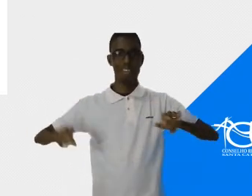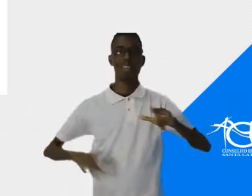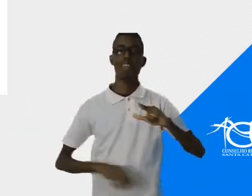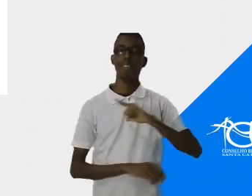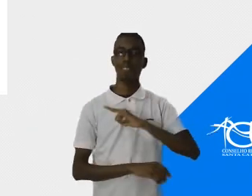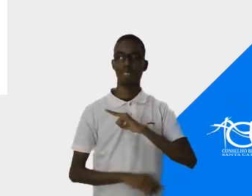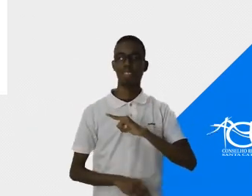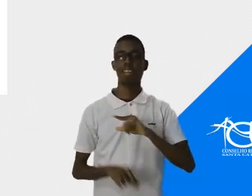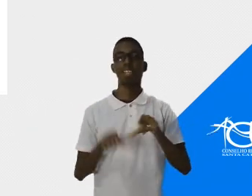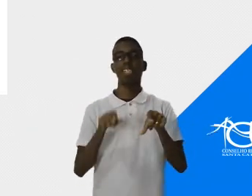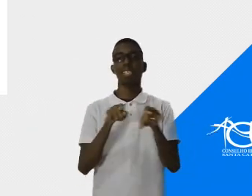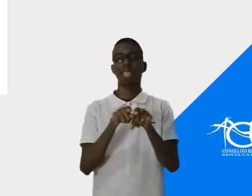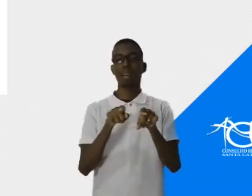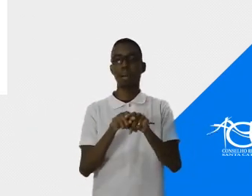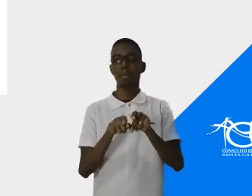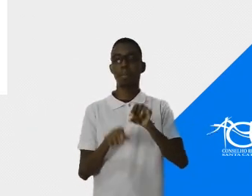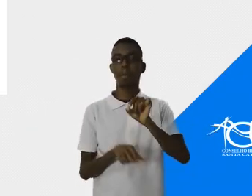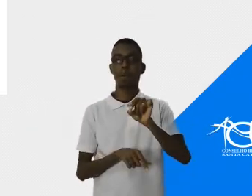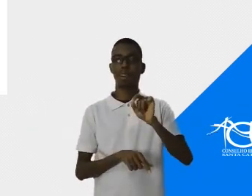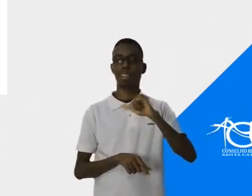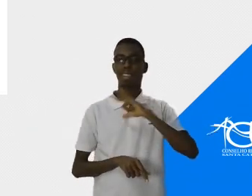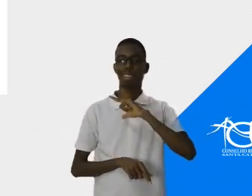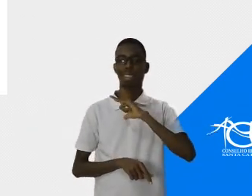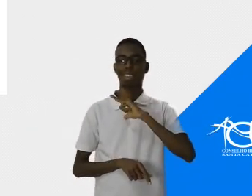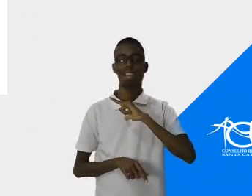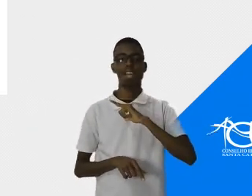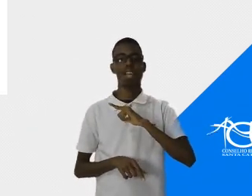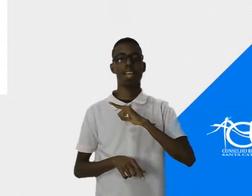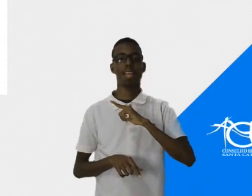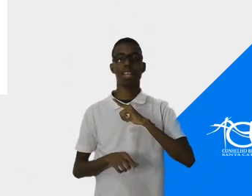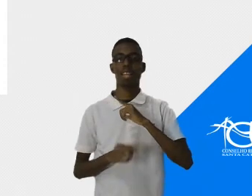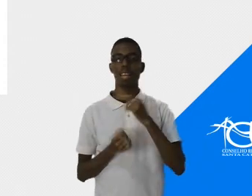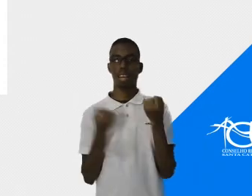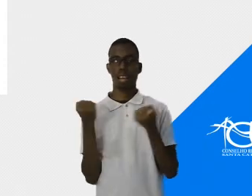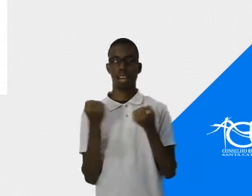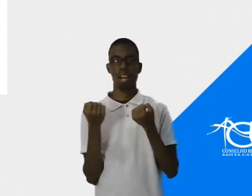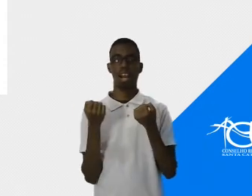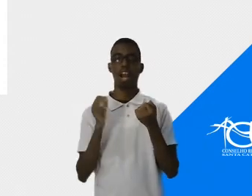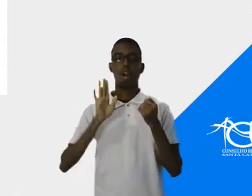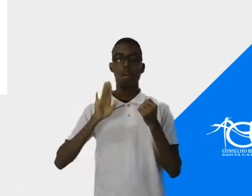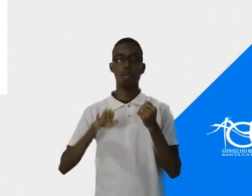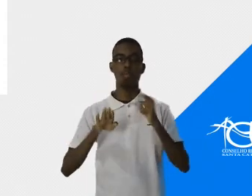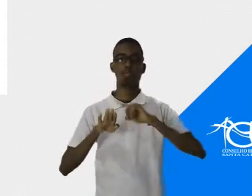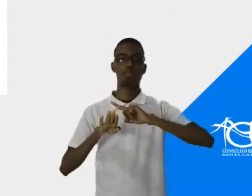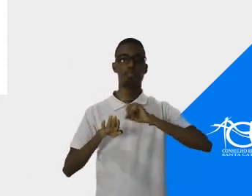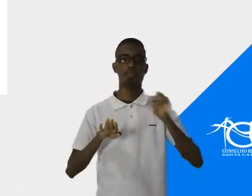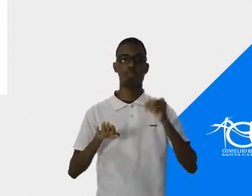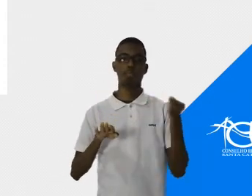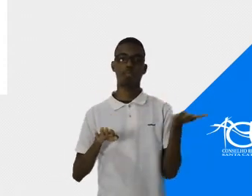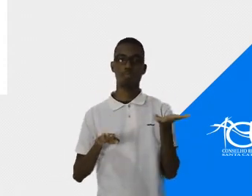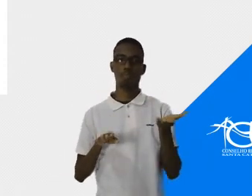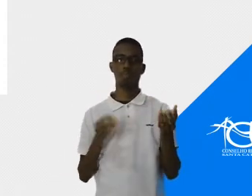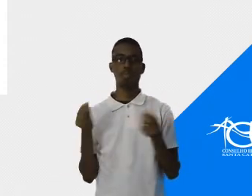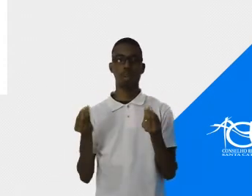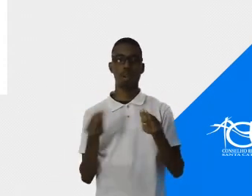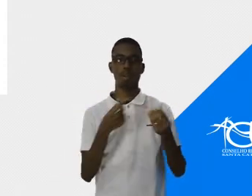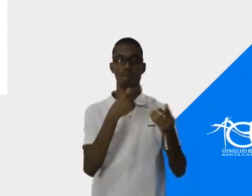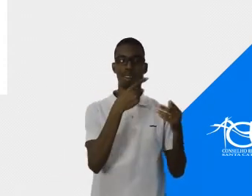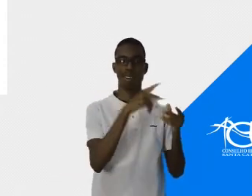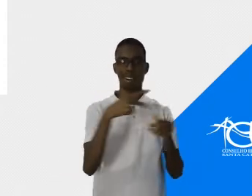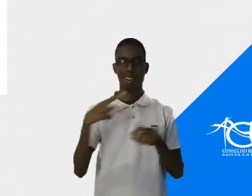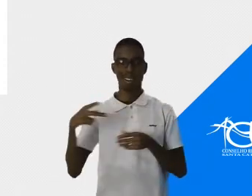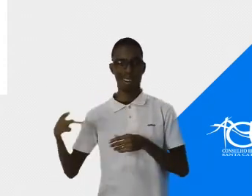indução à velocidade, comportamento adicto, então há perfis epistemológicos específicos. Nesse sentido, uma avaliação psicológica